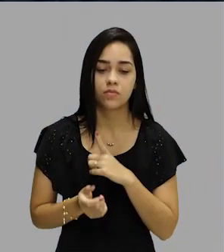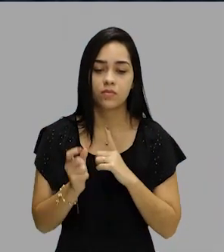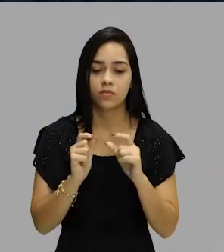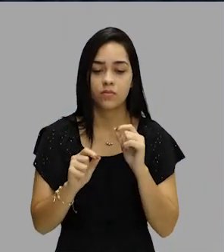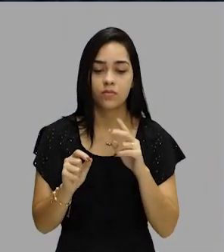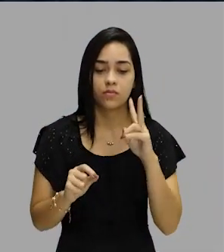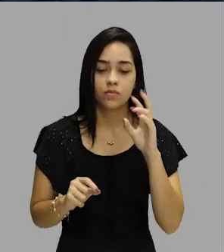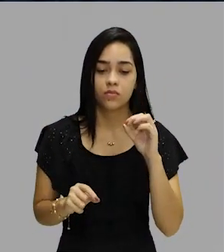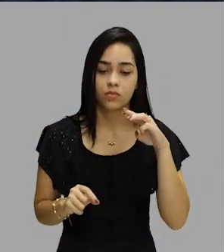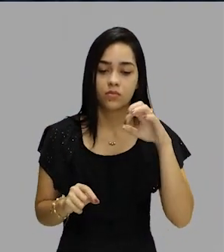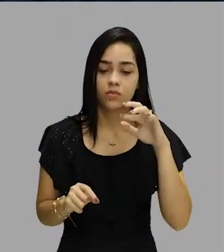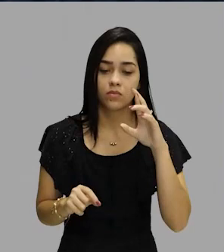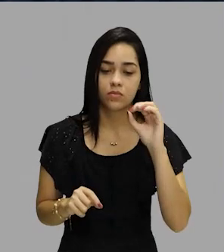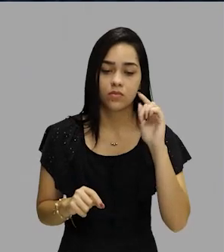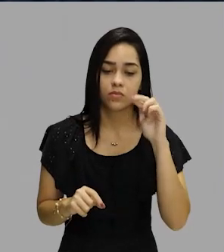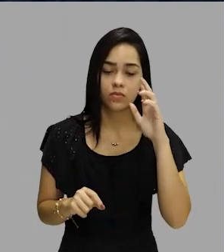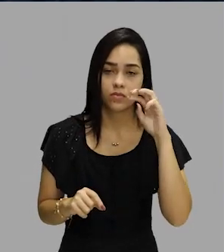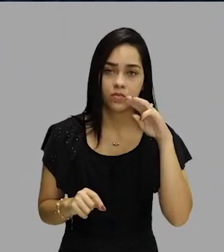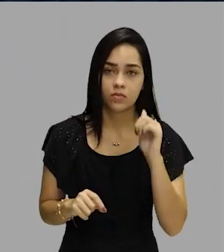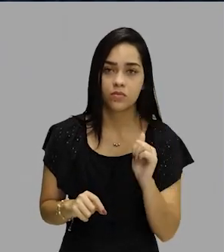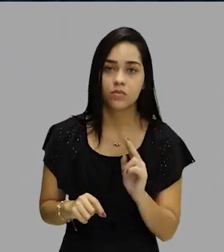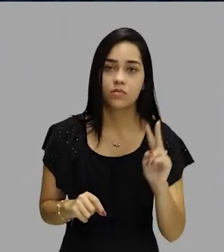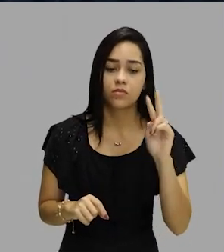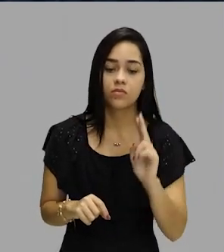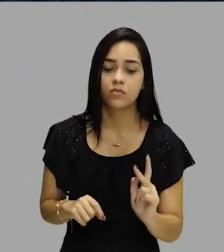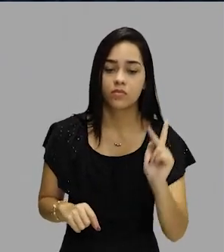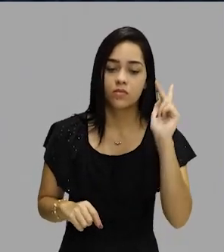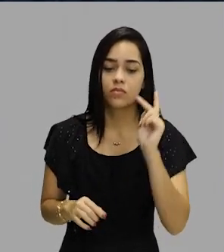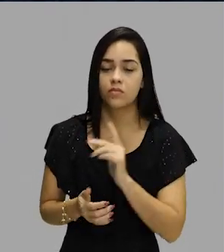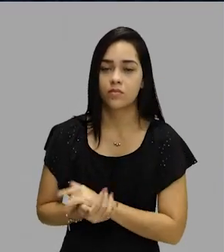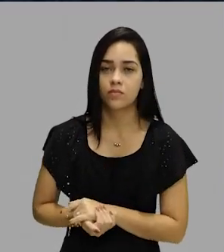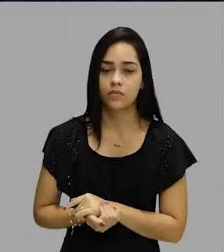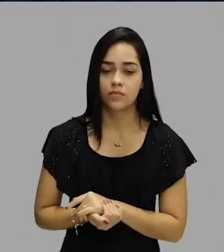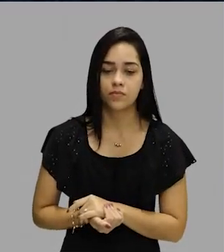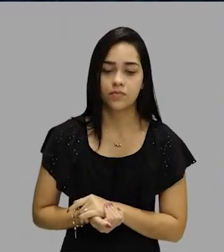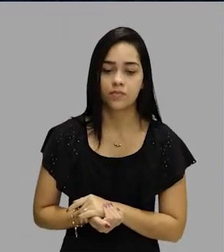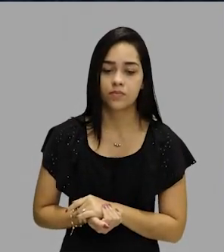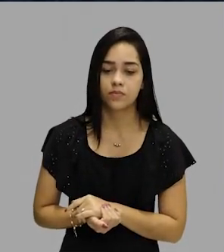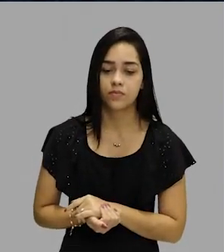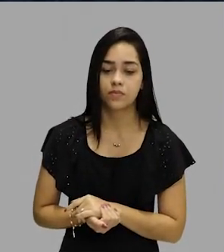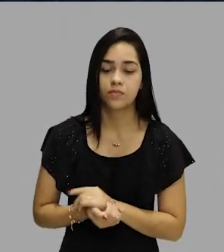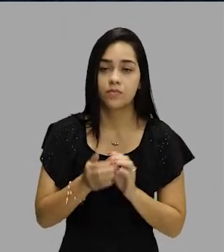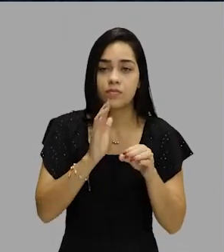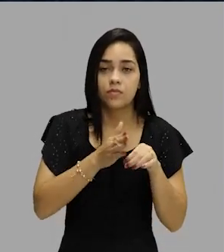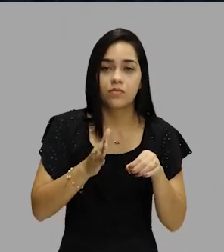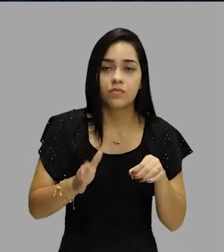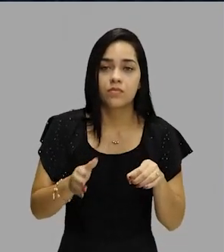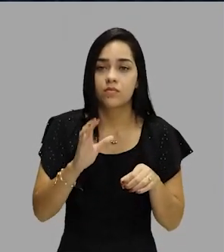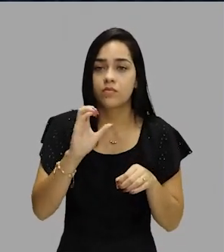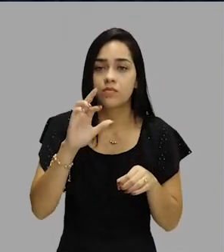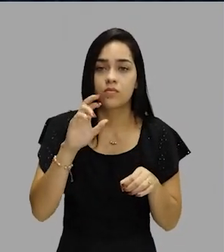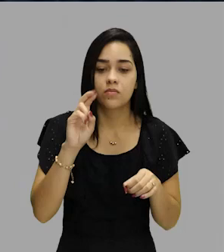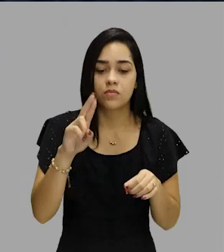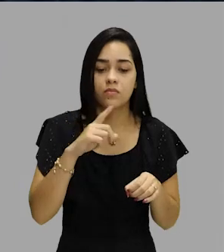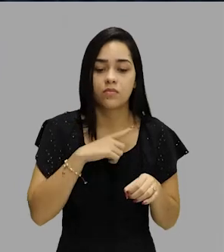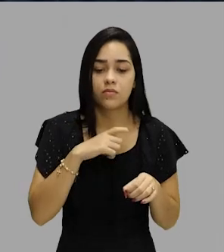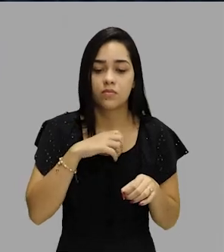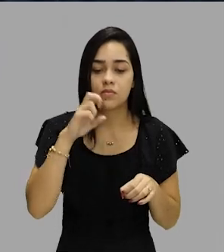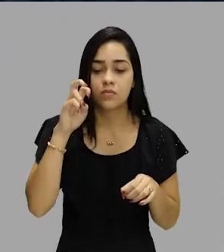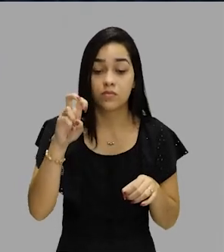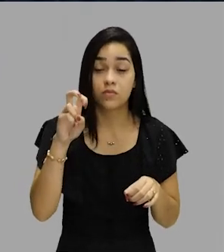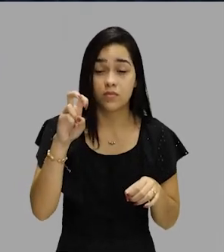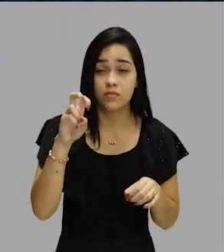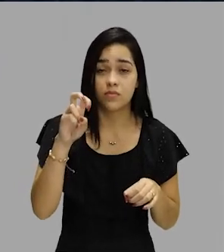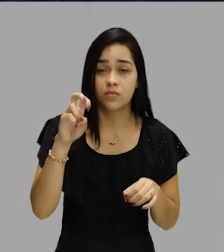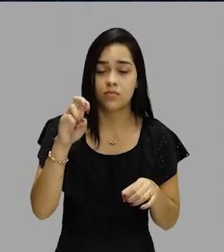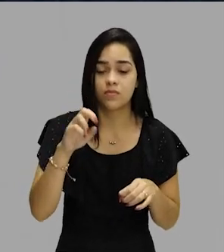de 50 microgramas de vitamina K, né? Pepino cru, nós temos aí 5 microgramas